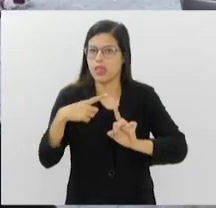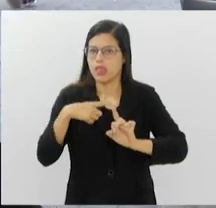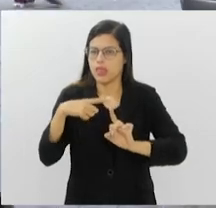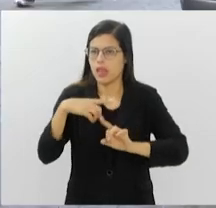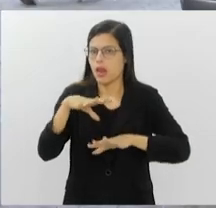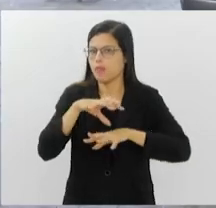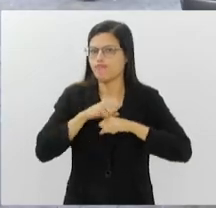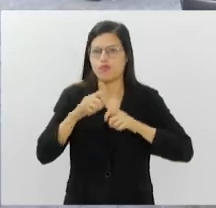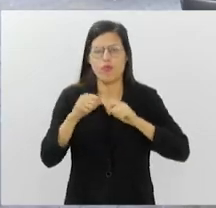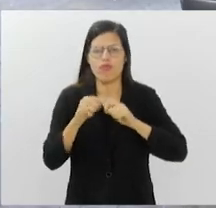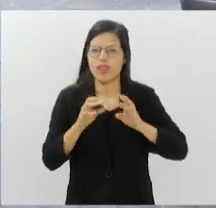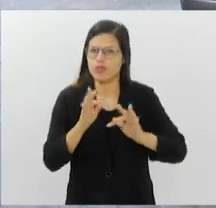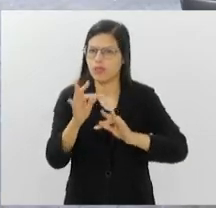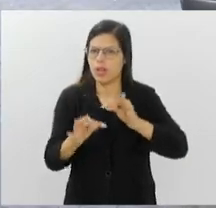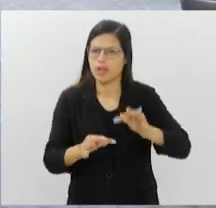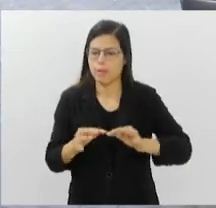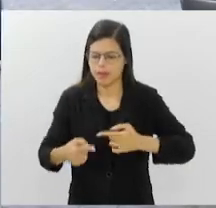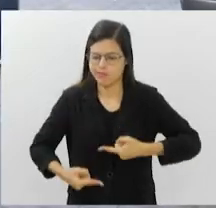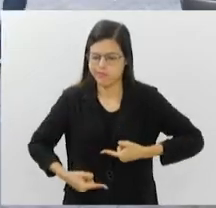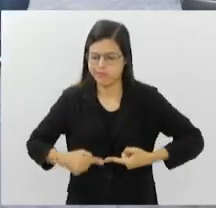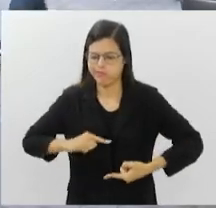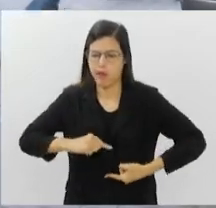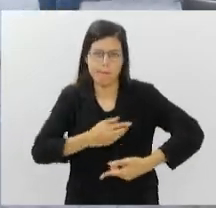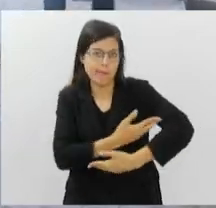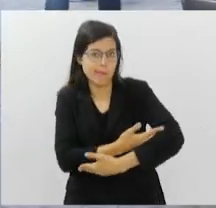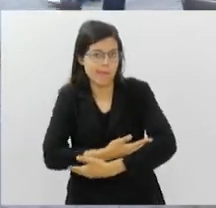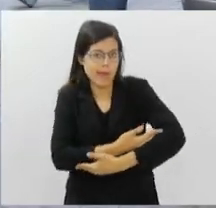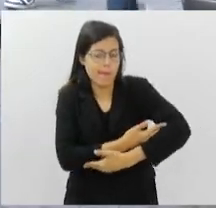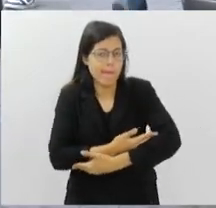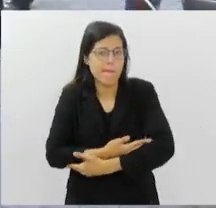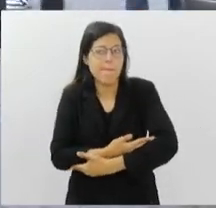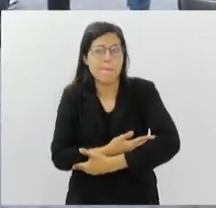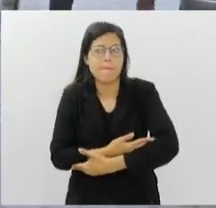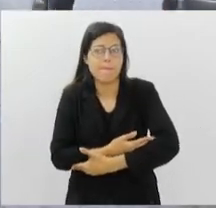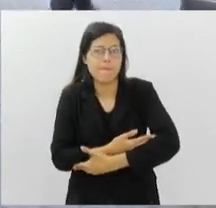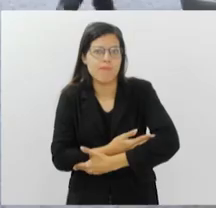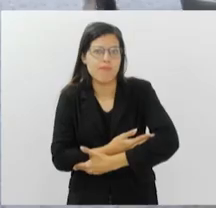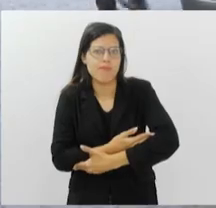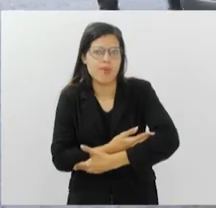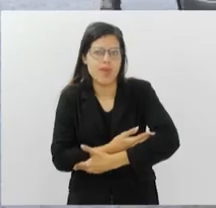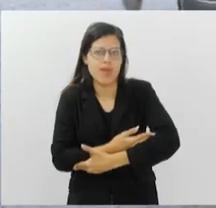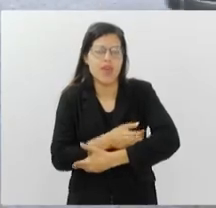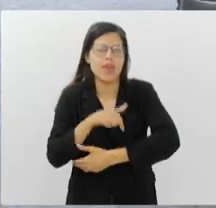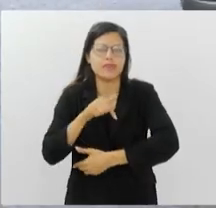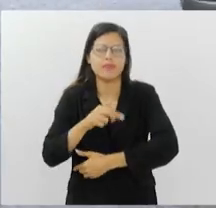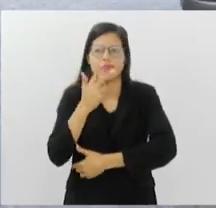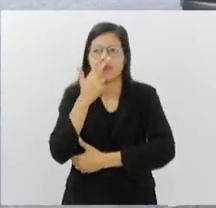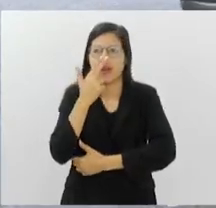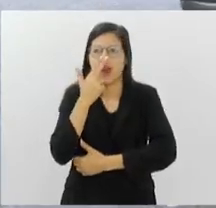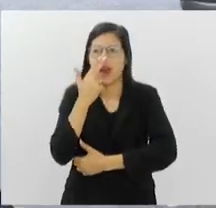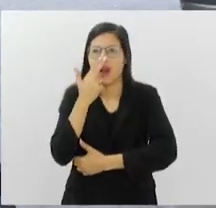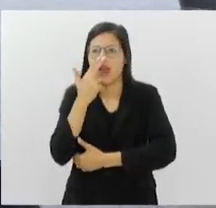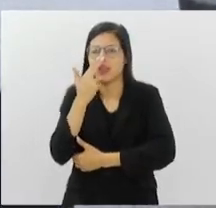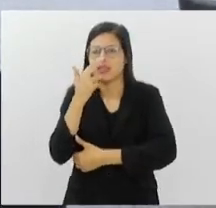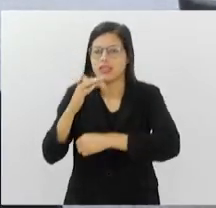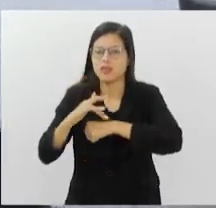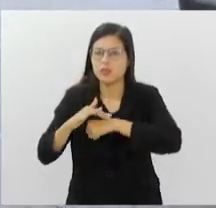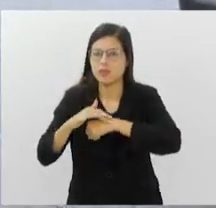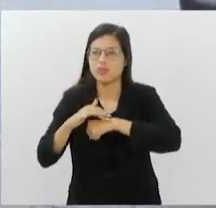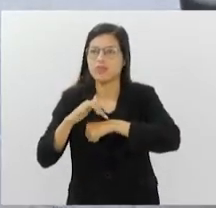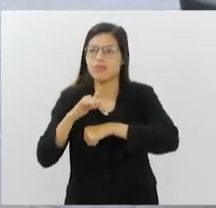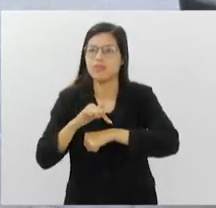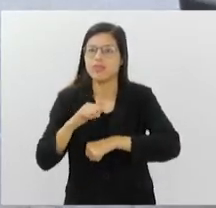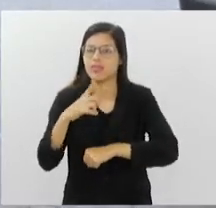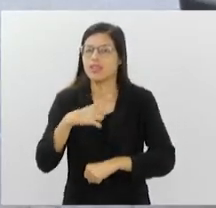o tratamento, passa para o bebê, é uma doença sentinela. Quando existe um número grande